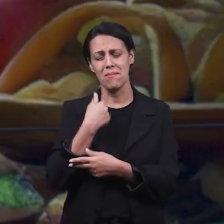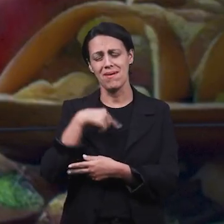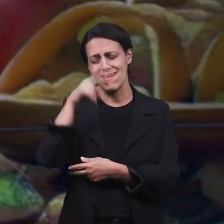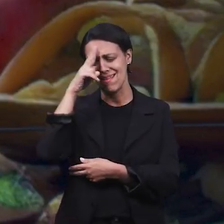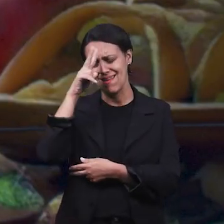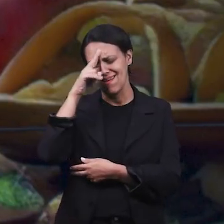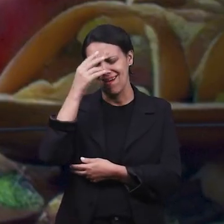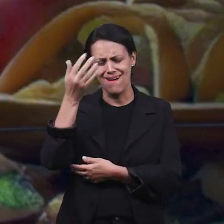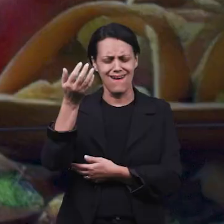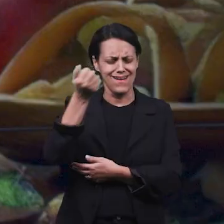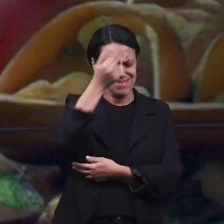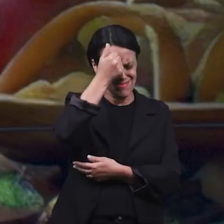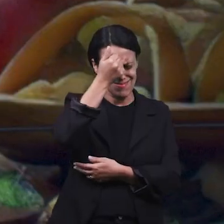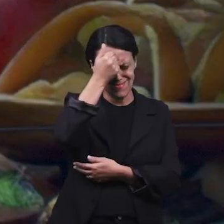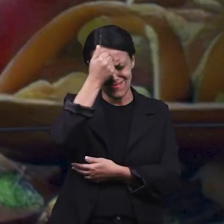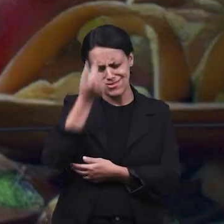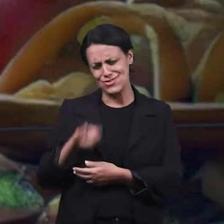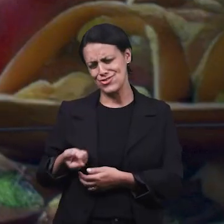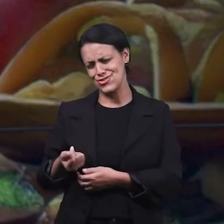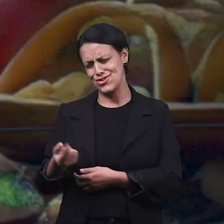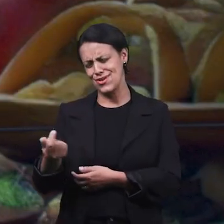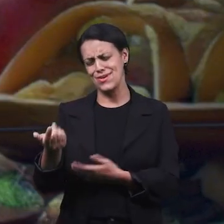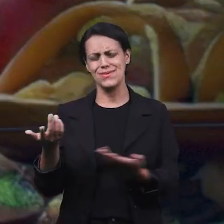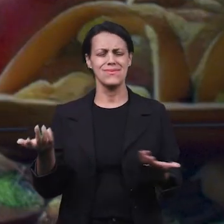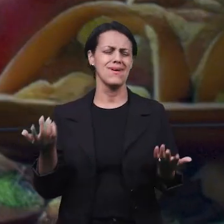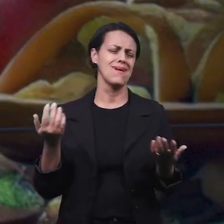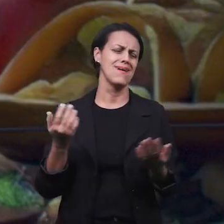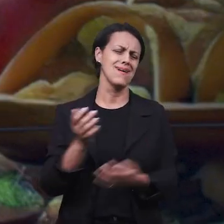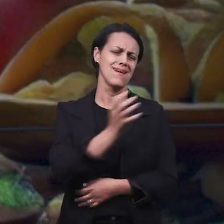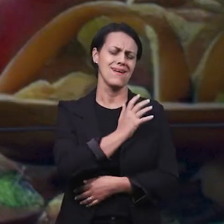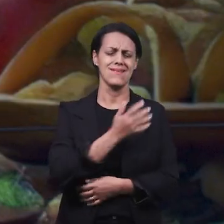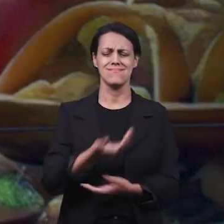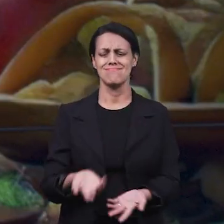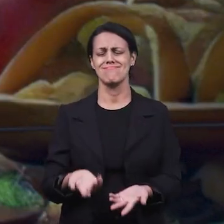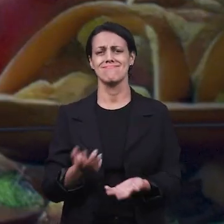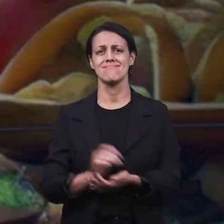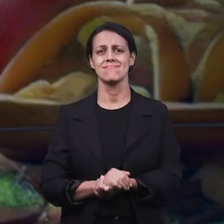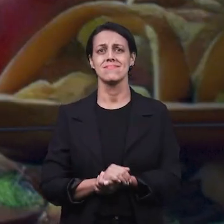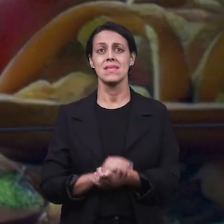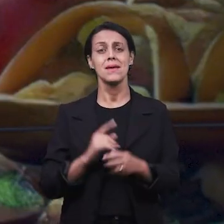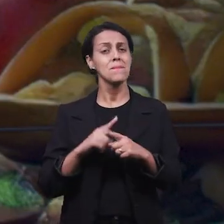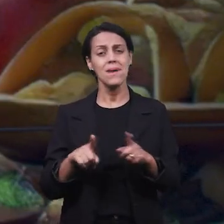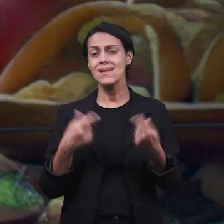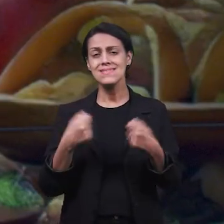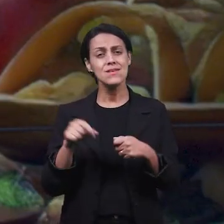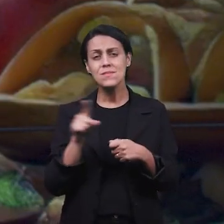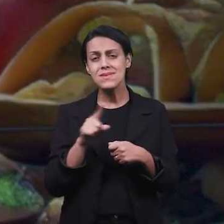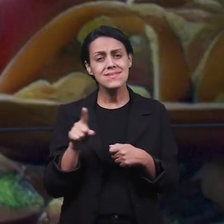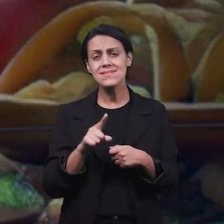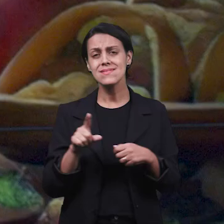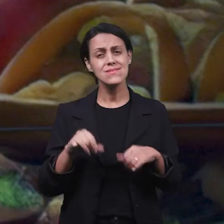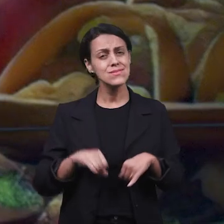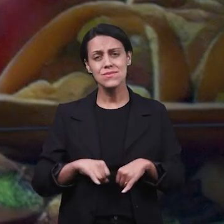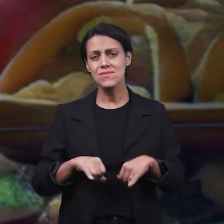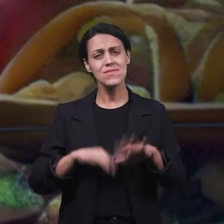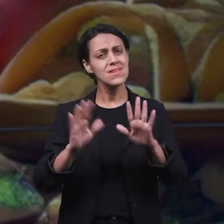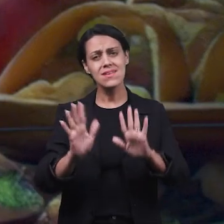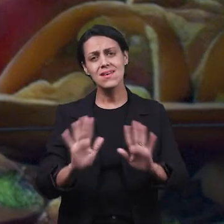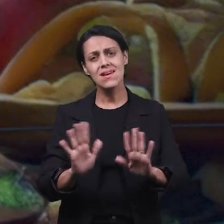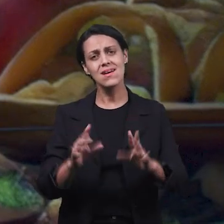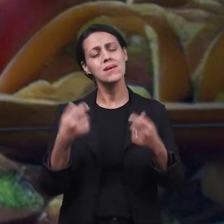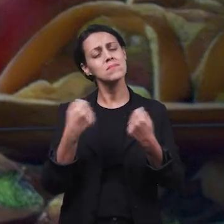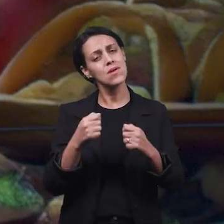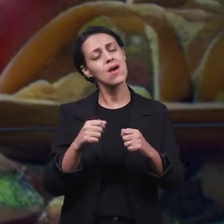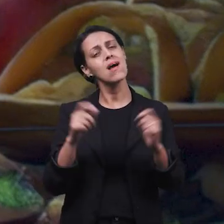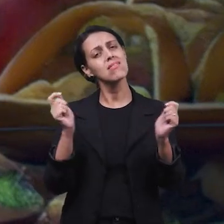gasto desnecessariamente chega a causar um pequeno sofrimento. Mas não precisa ser assim. Armazenando os alimentos